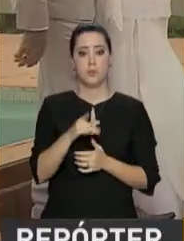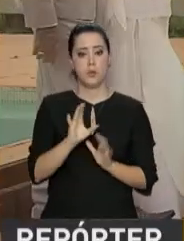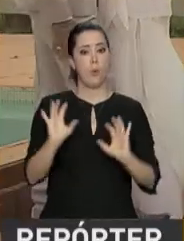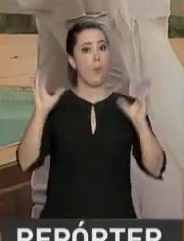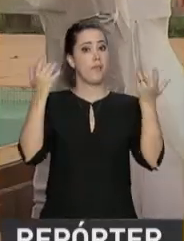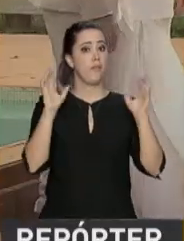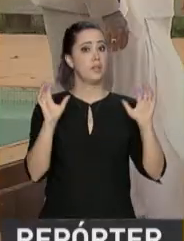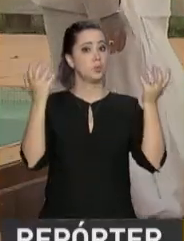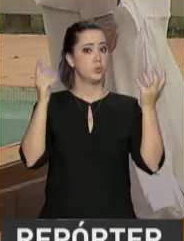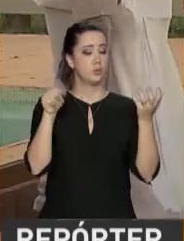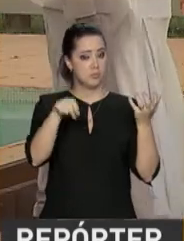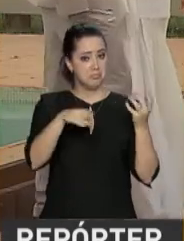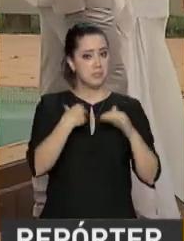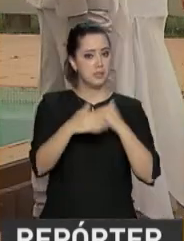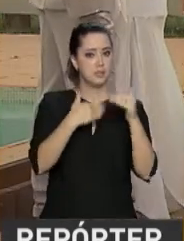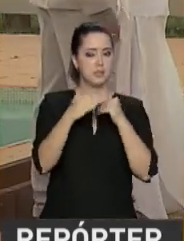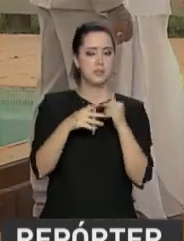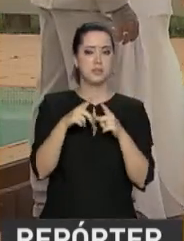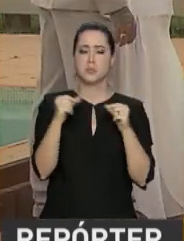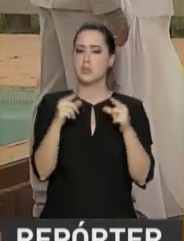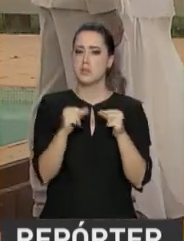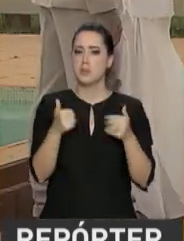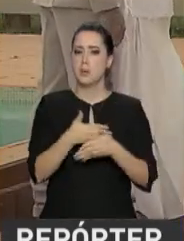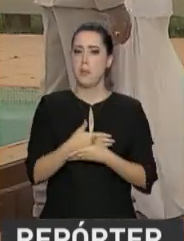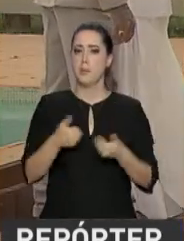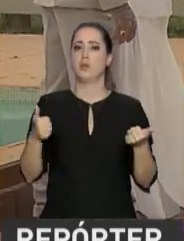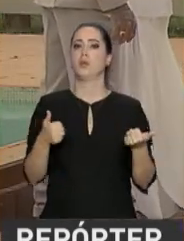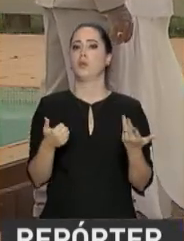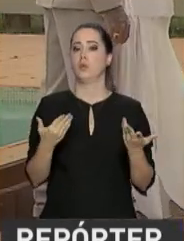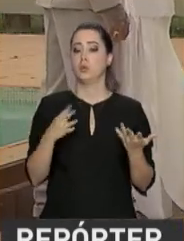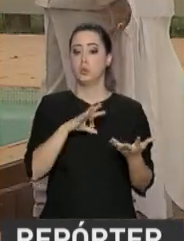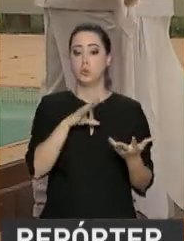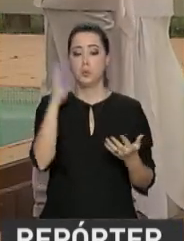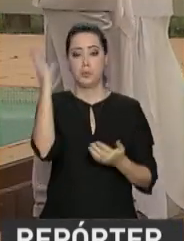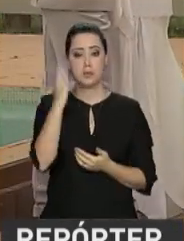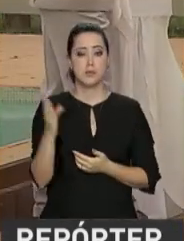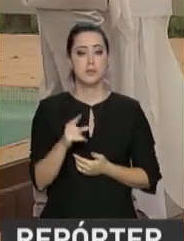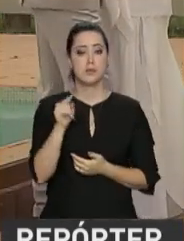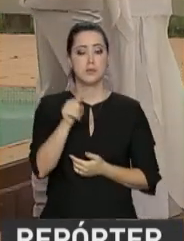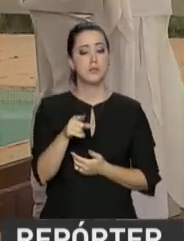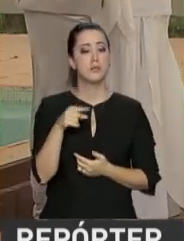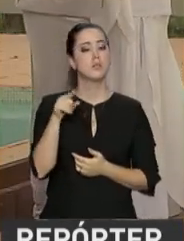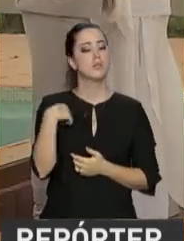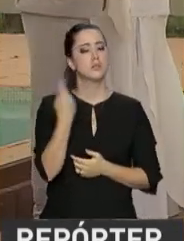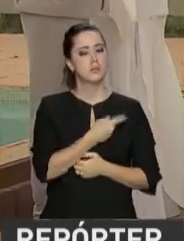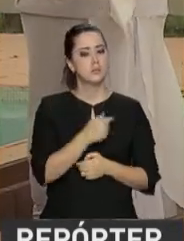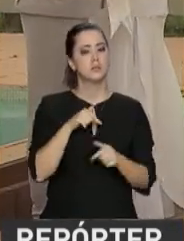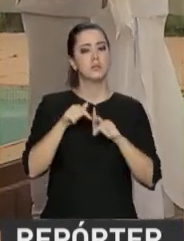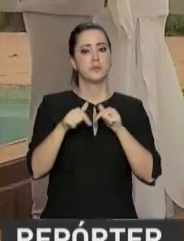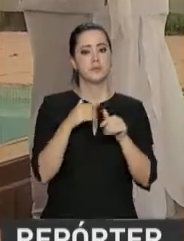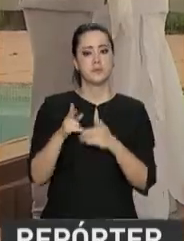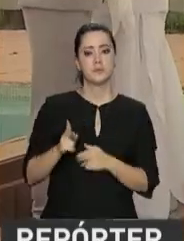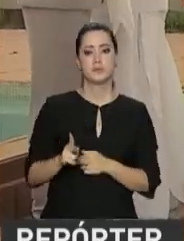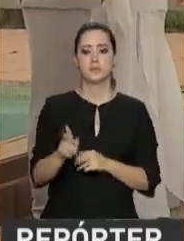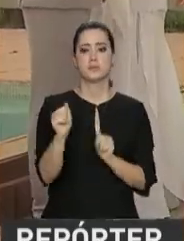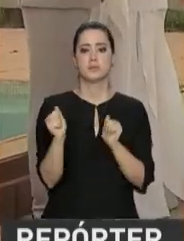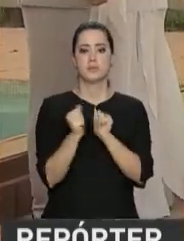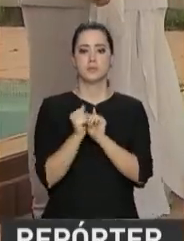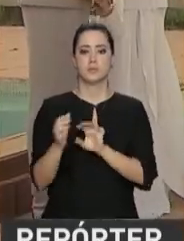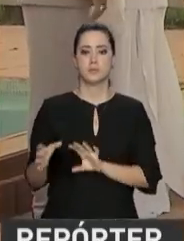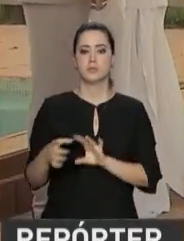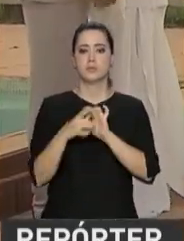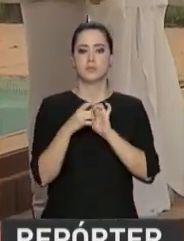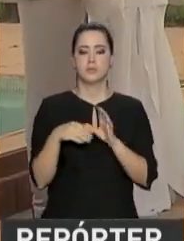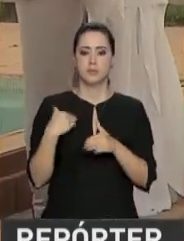crescente em brasília é o melhor mercado do brasil e com certeza a gente vai trabalhar sempre juntos agora em parceria